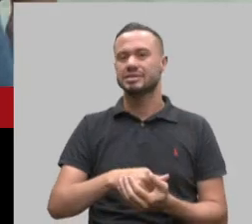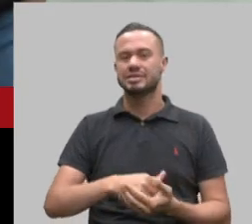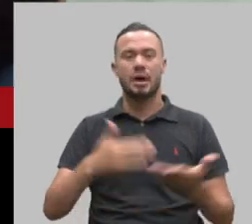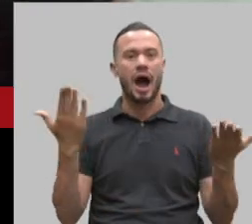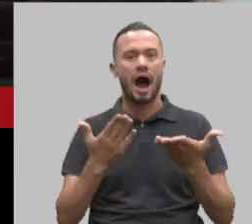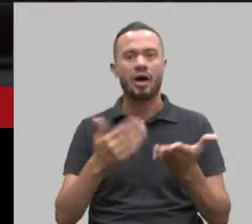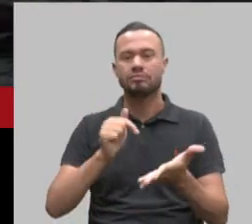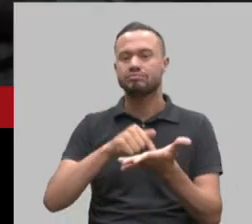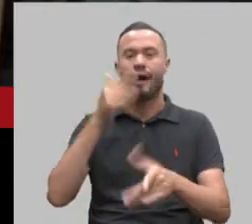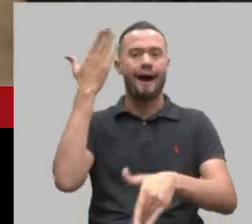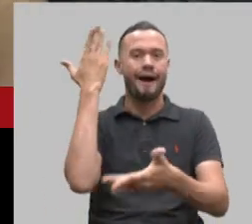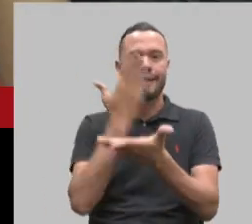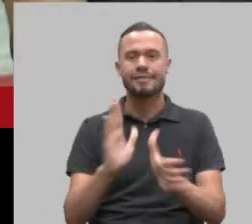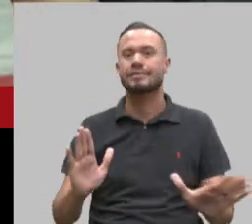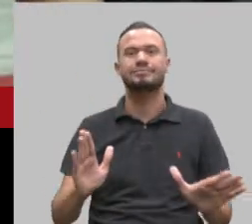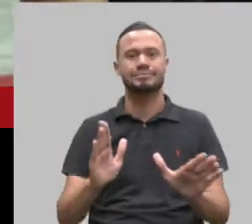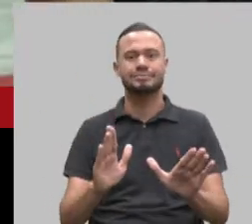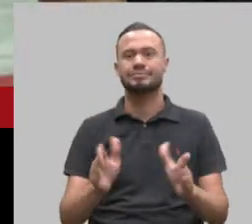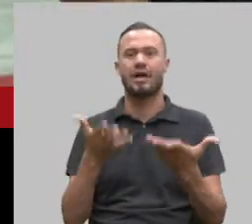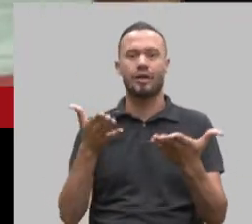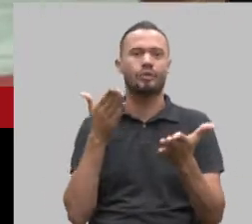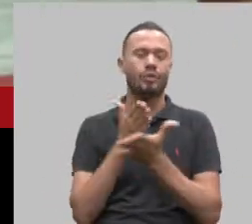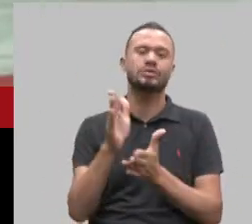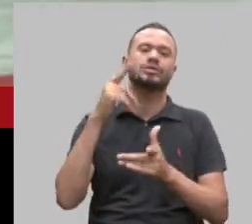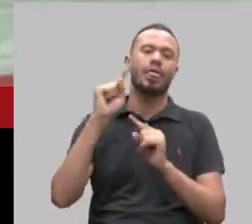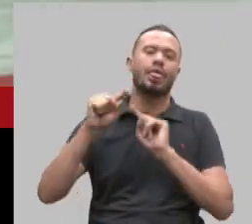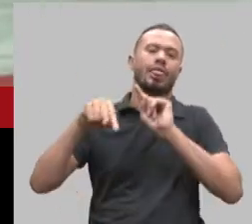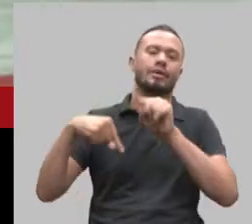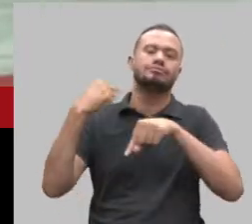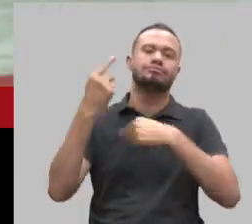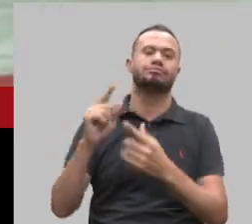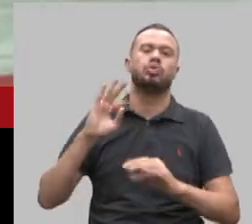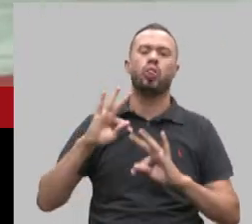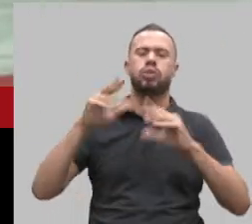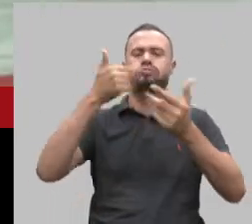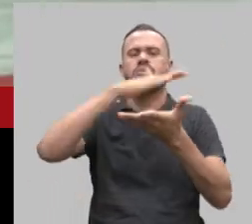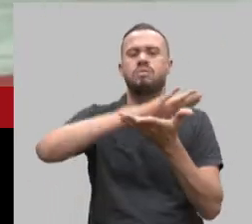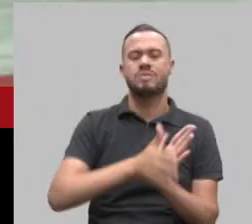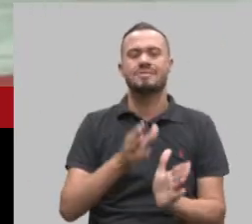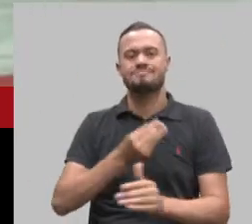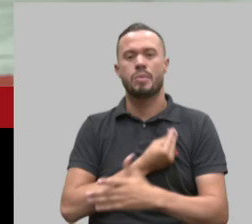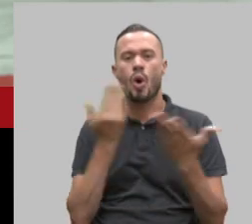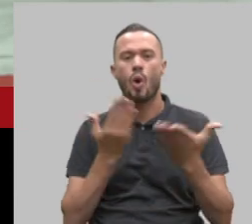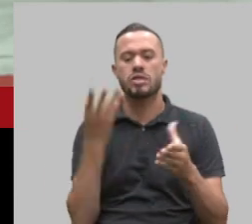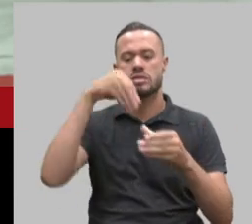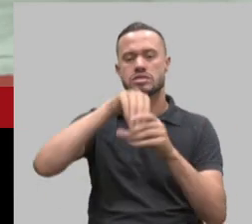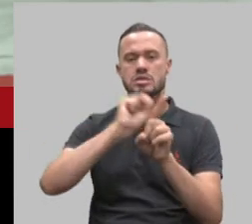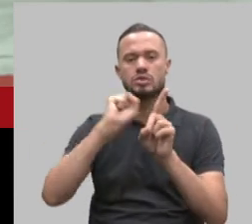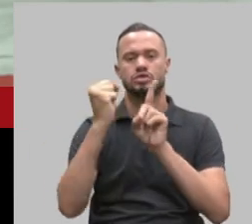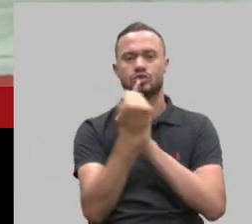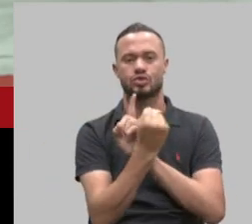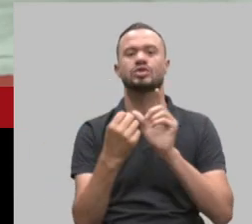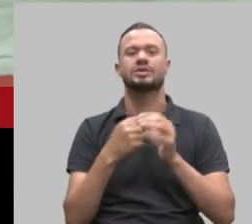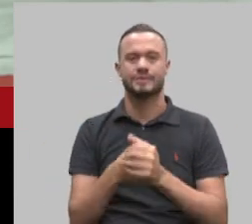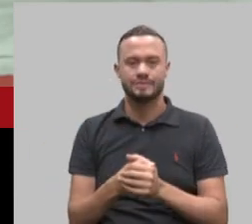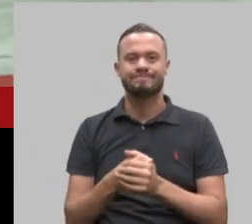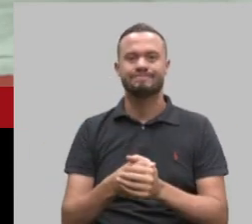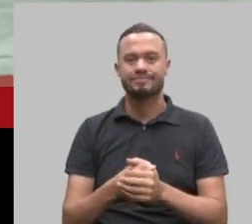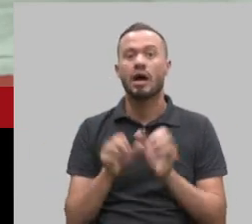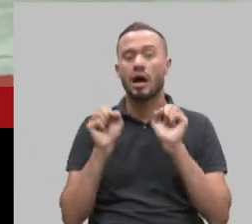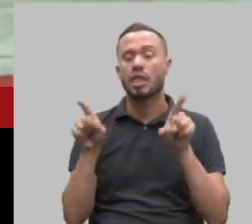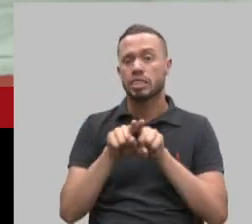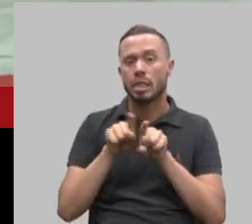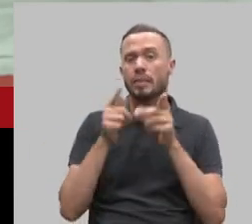tardia a gente tá fazendo retardamento esse preconceito presente dentro da sociedade o mesmo eu posso dizer